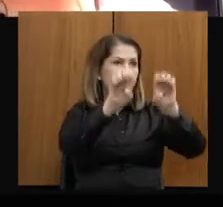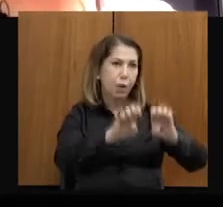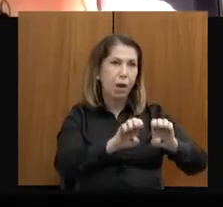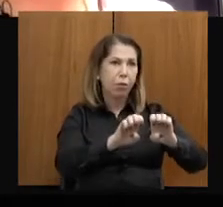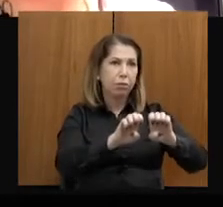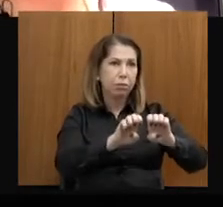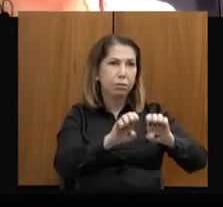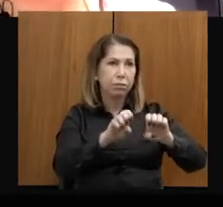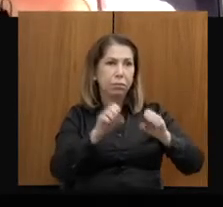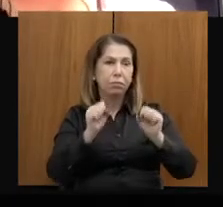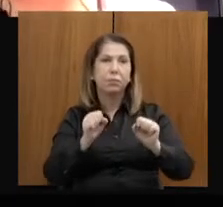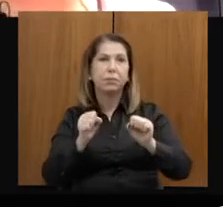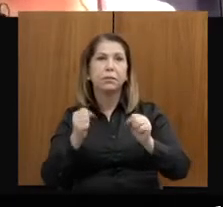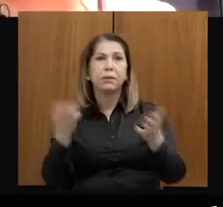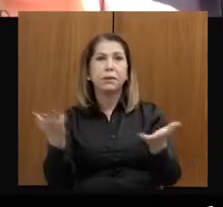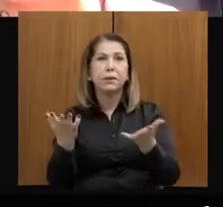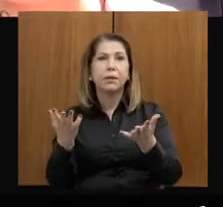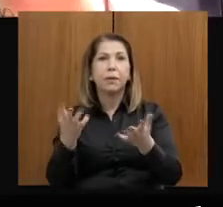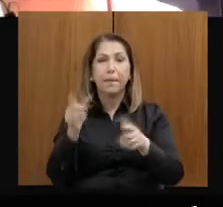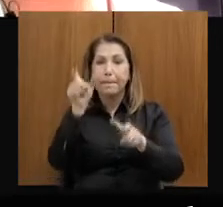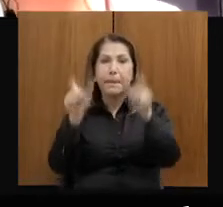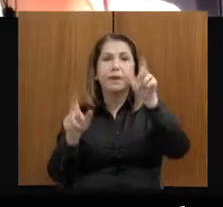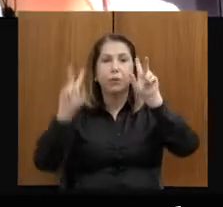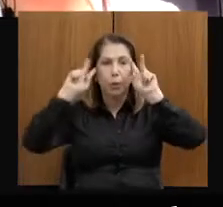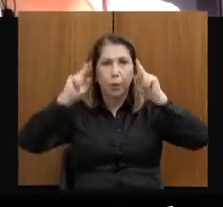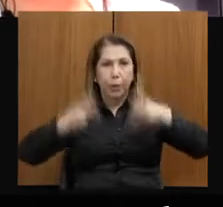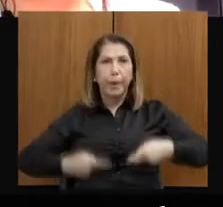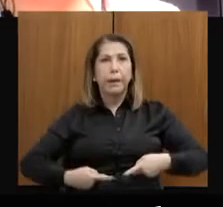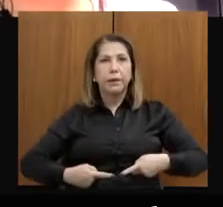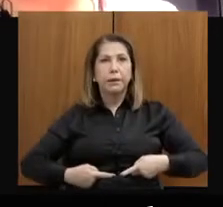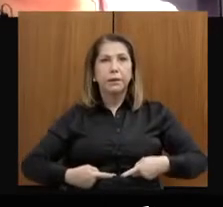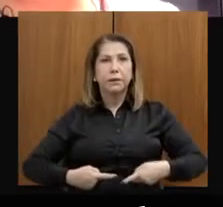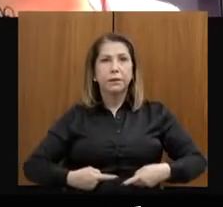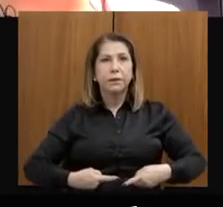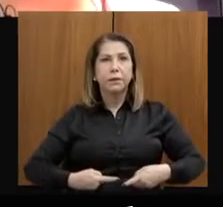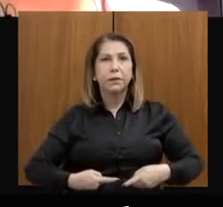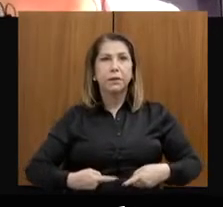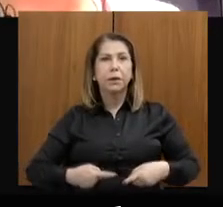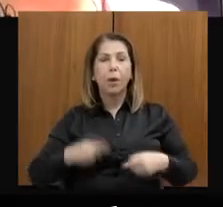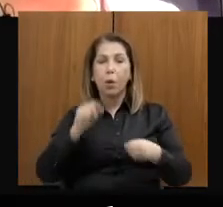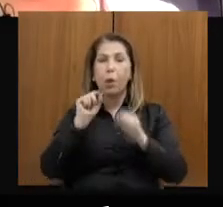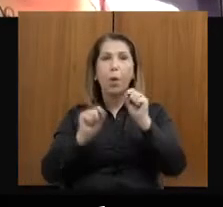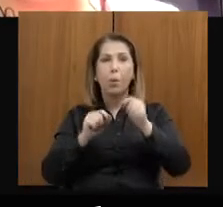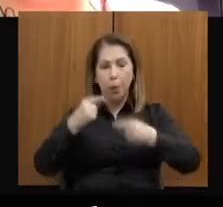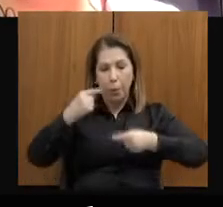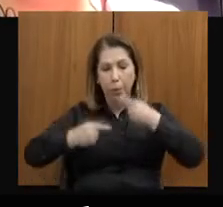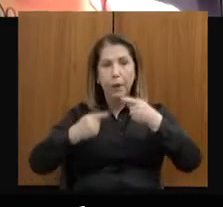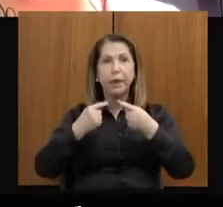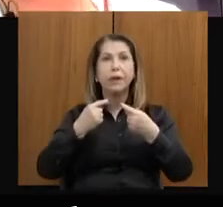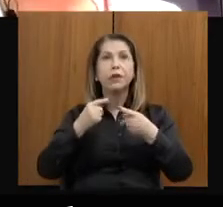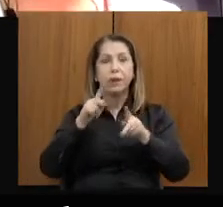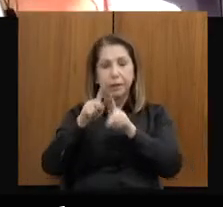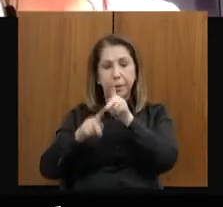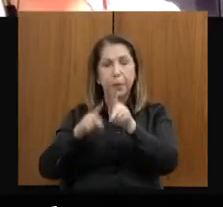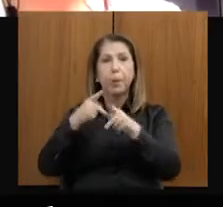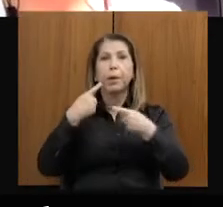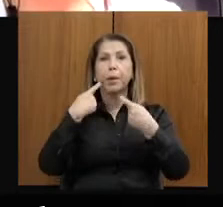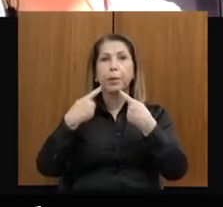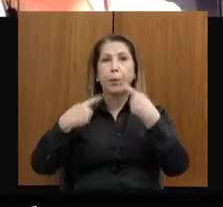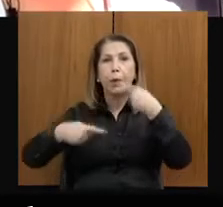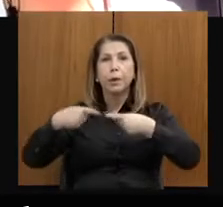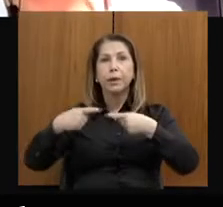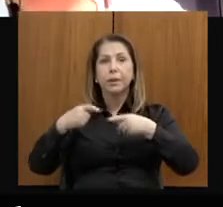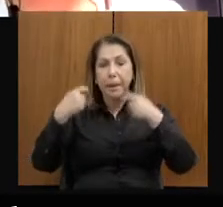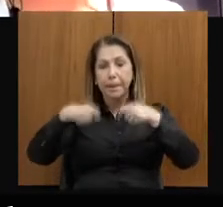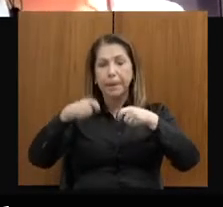a simplesmente ele é operado por seres humanos os seres humanos que atuam por exemplo construindo políticas públicas e precisão